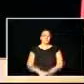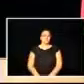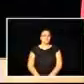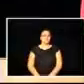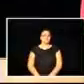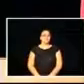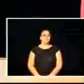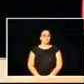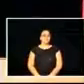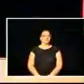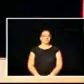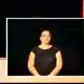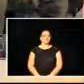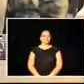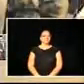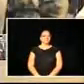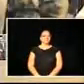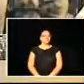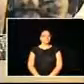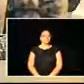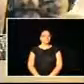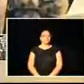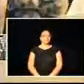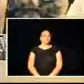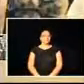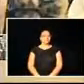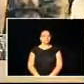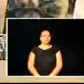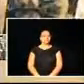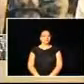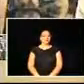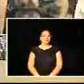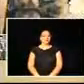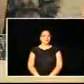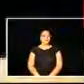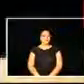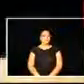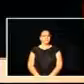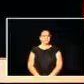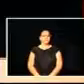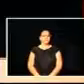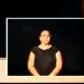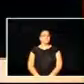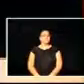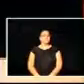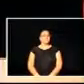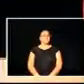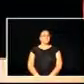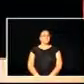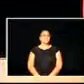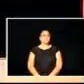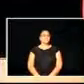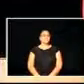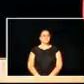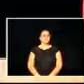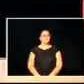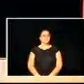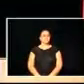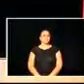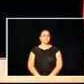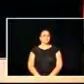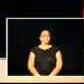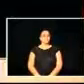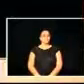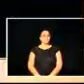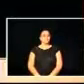né? Do Ito. Né? Antonieta Ito, isso? É Antonieta, o sobrenome eu não sei. É Ito